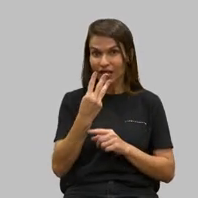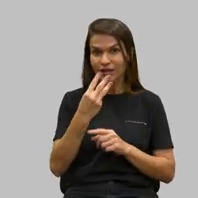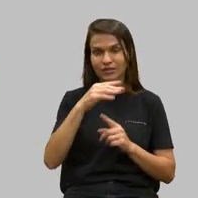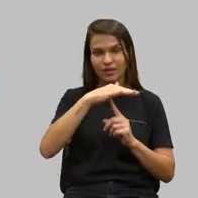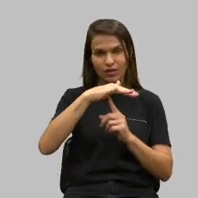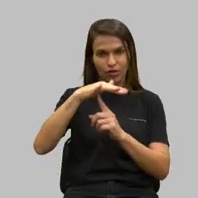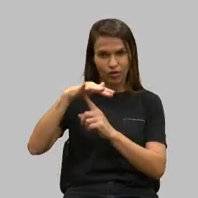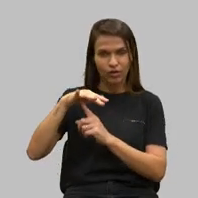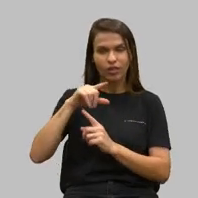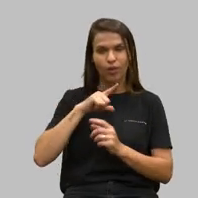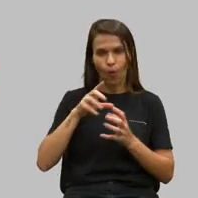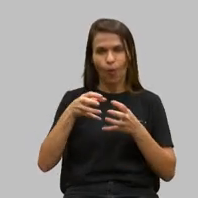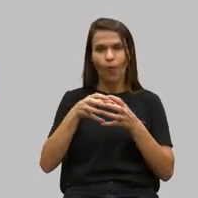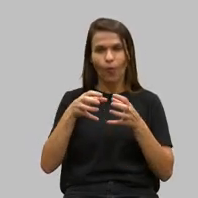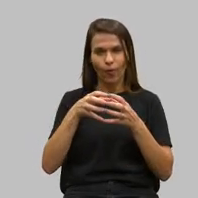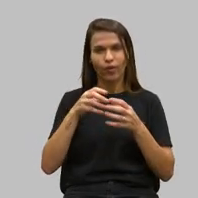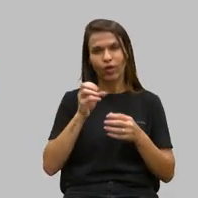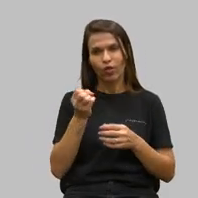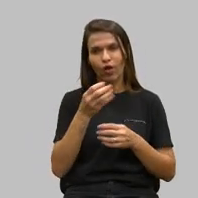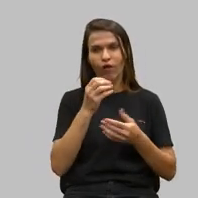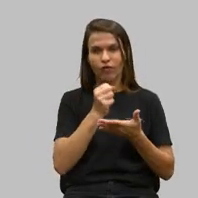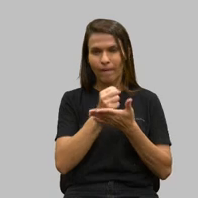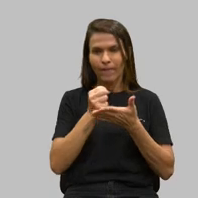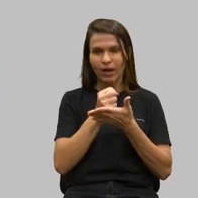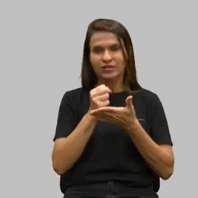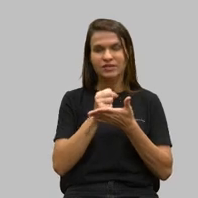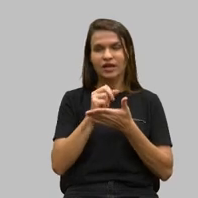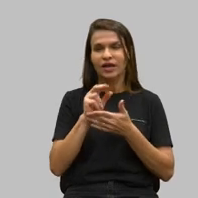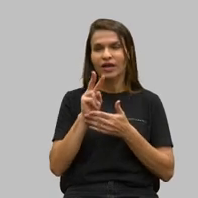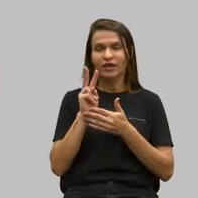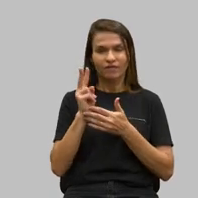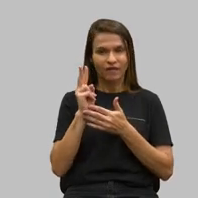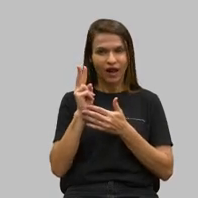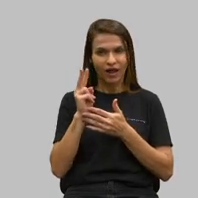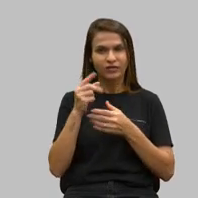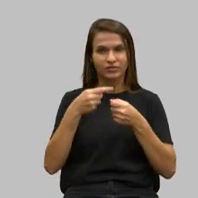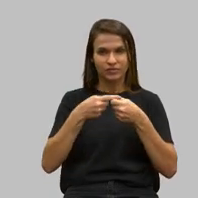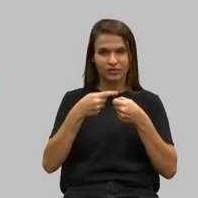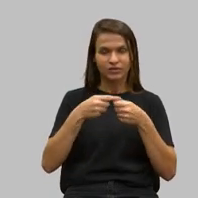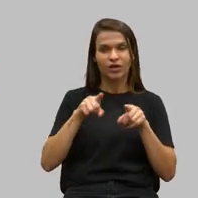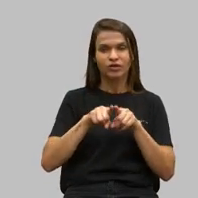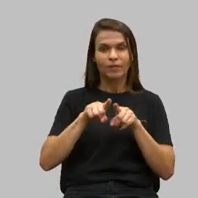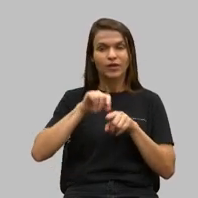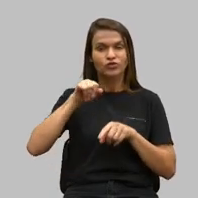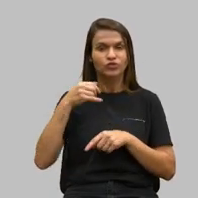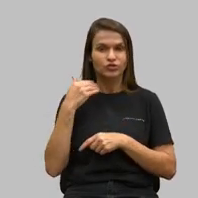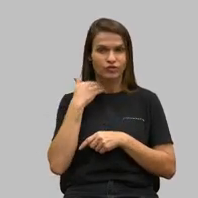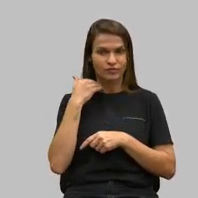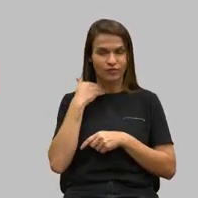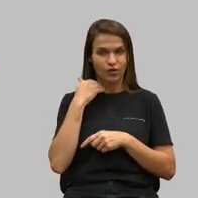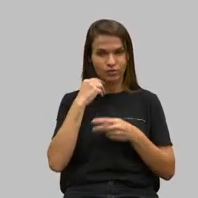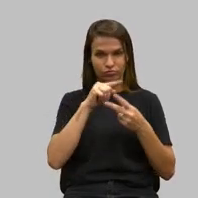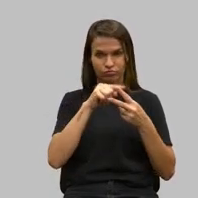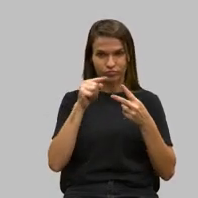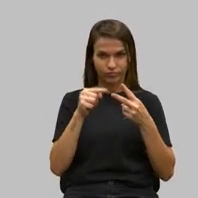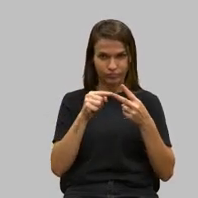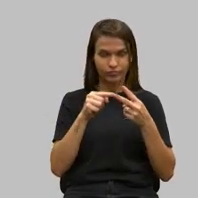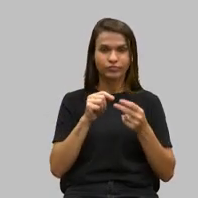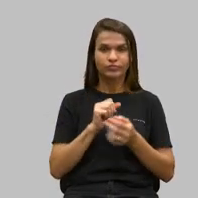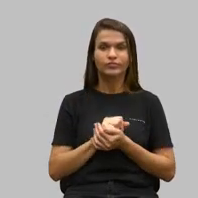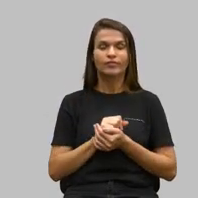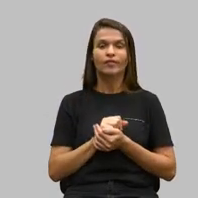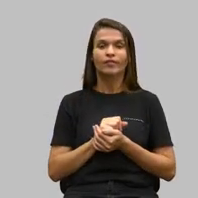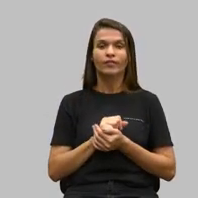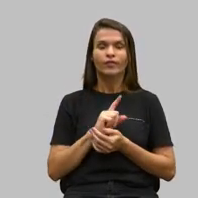uma frota aérea, então uma nova base em Valadares e uma nova base em Juiz de Fora, e aí a gente